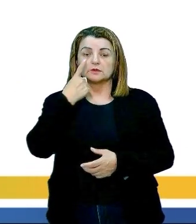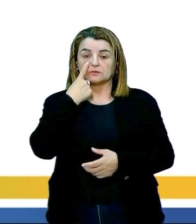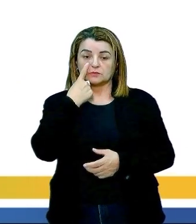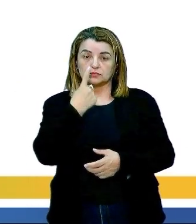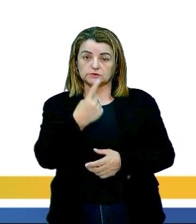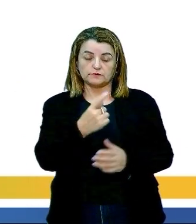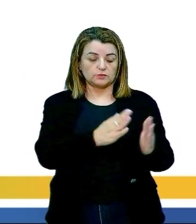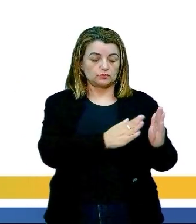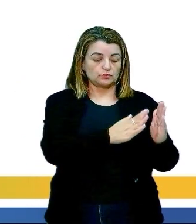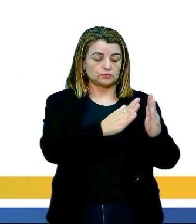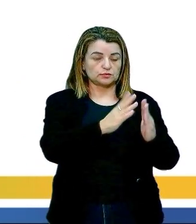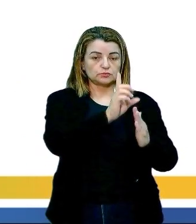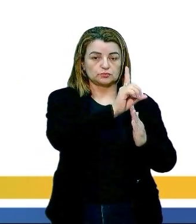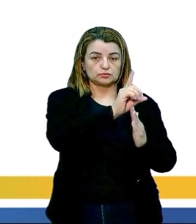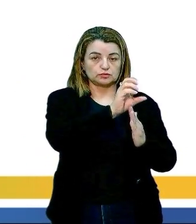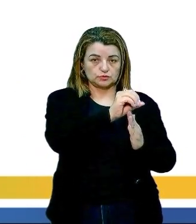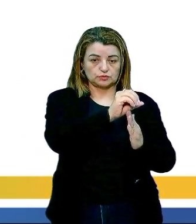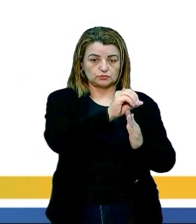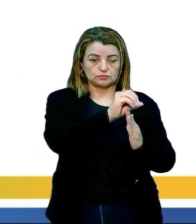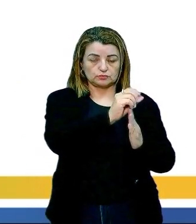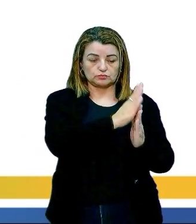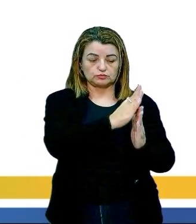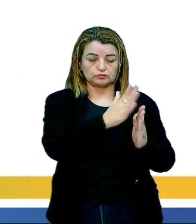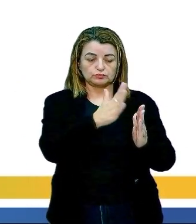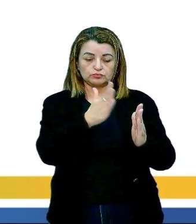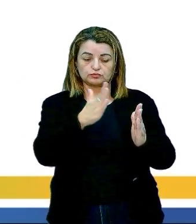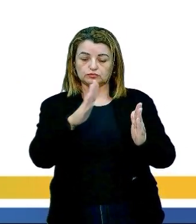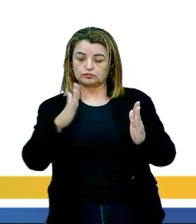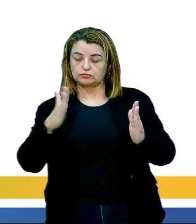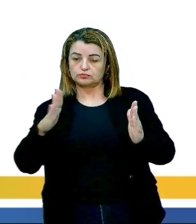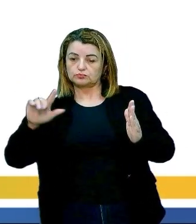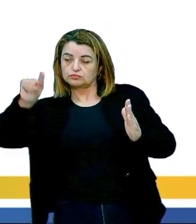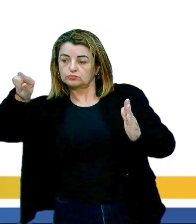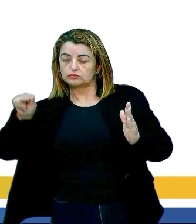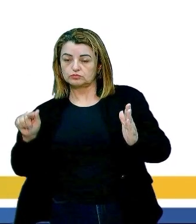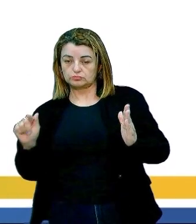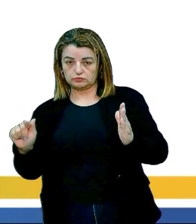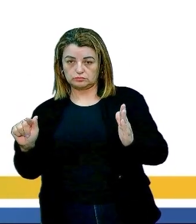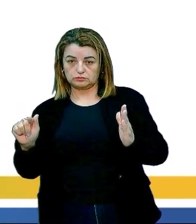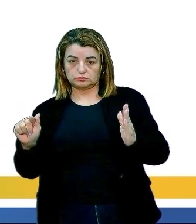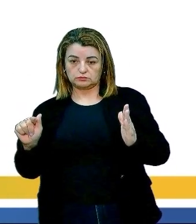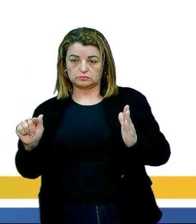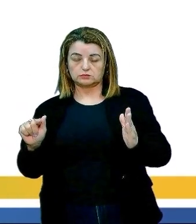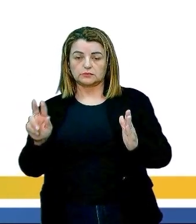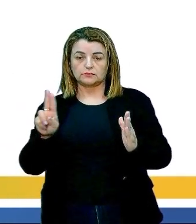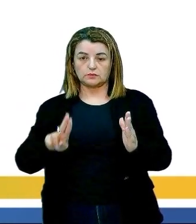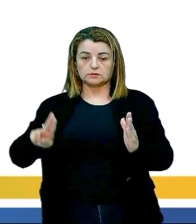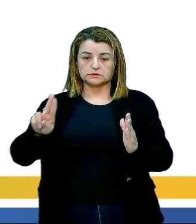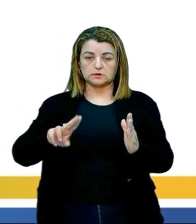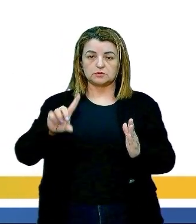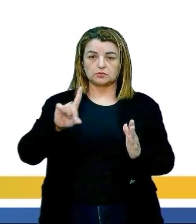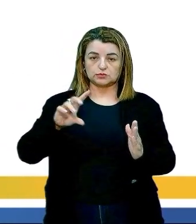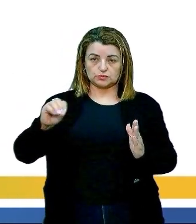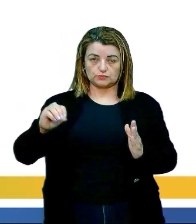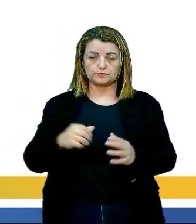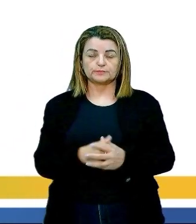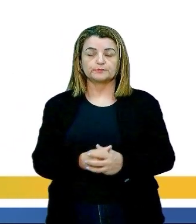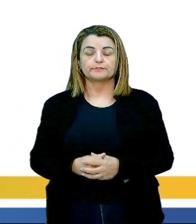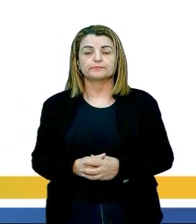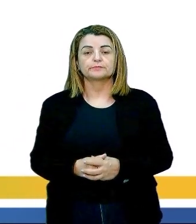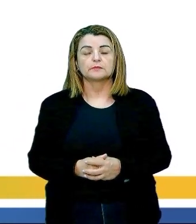logo ali no início que nós temos uma pergunta e para ela nós vamos utilizar o do, que vai ser o verbo